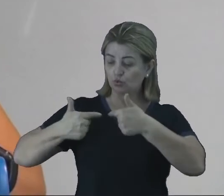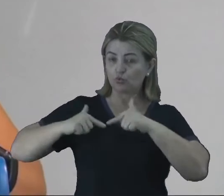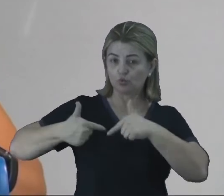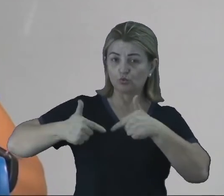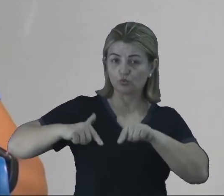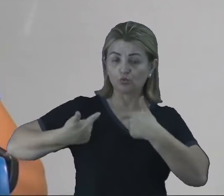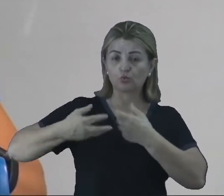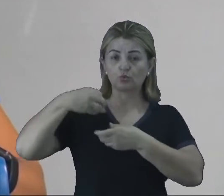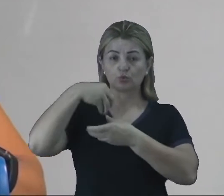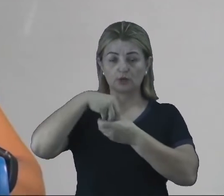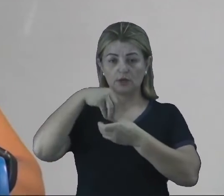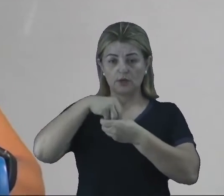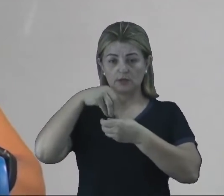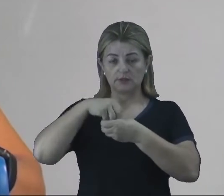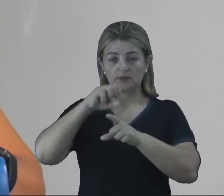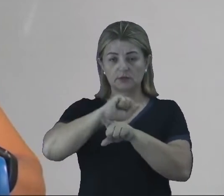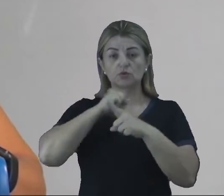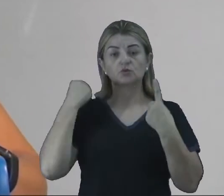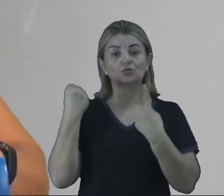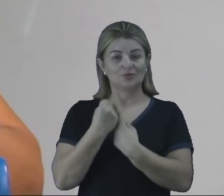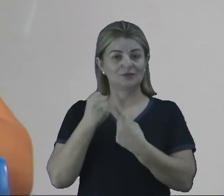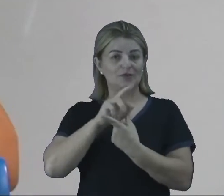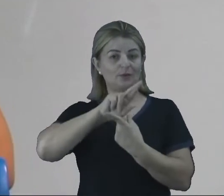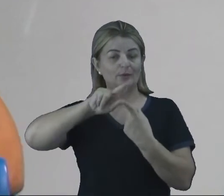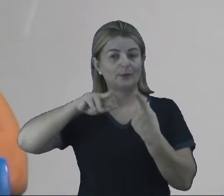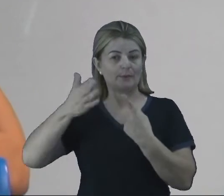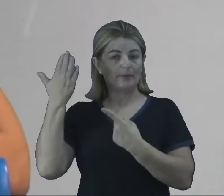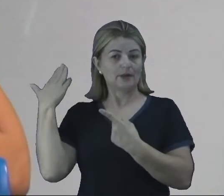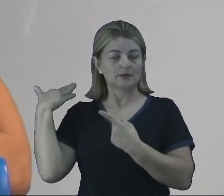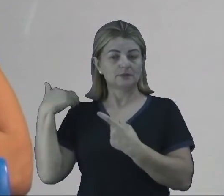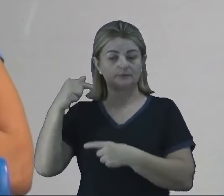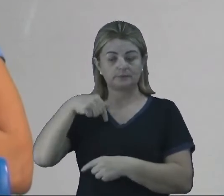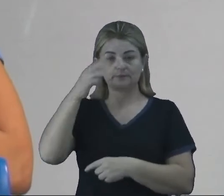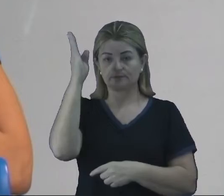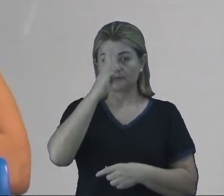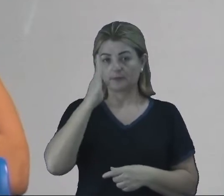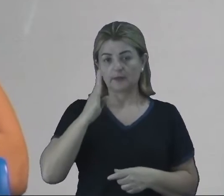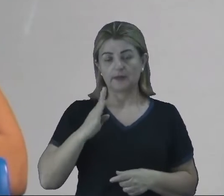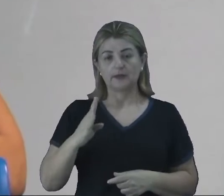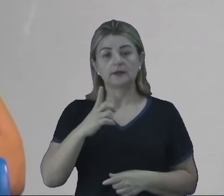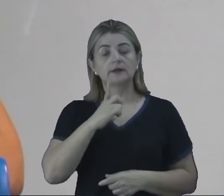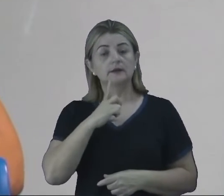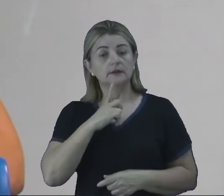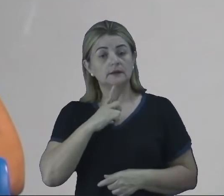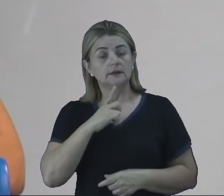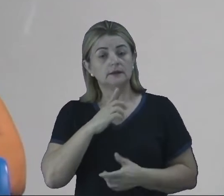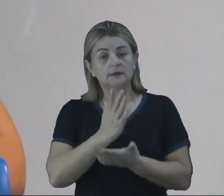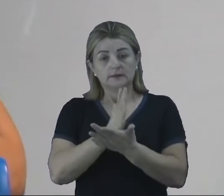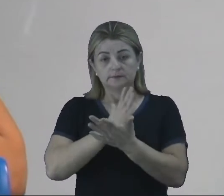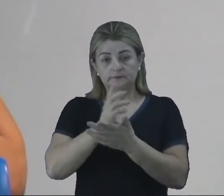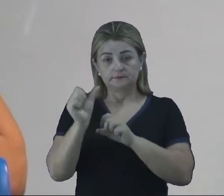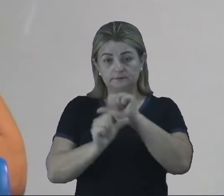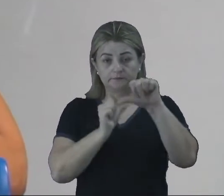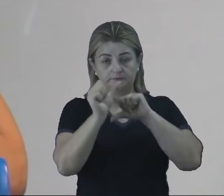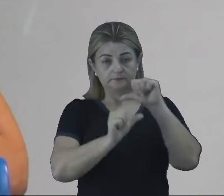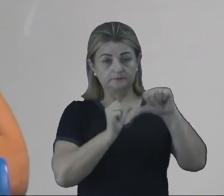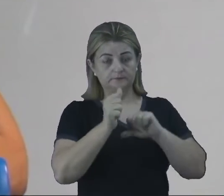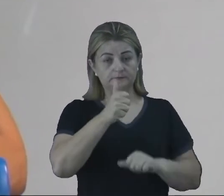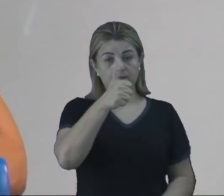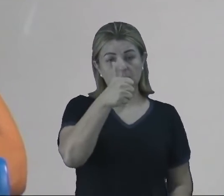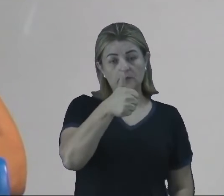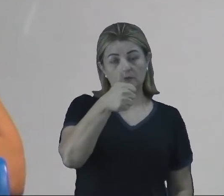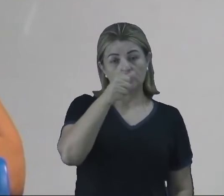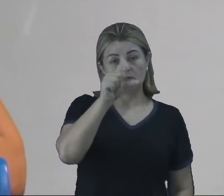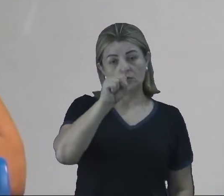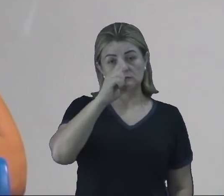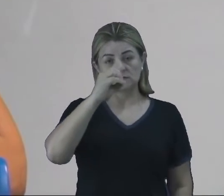Vocês vão ver que ele fala também de personificação da natureza, que também é uma figura de linguagem. Nós vamos ter uma aula sobre esse assunto. A personificação